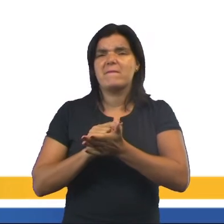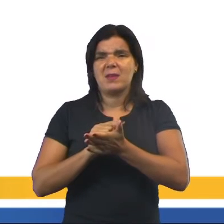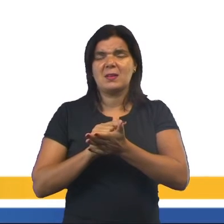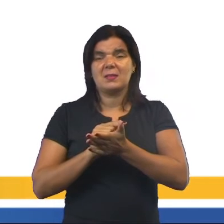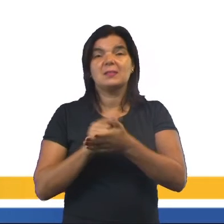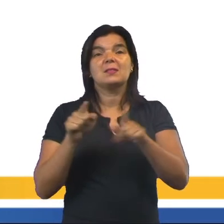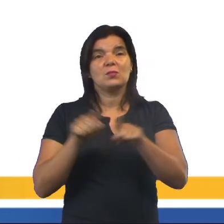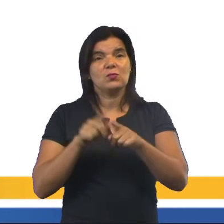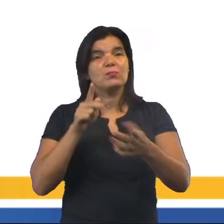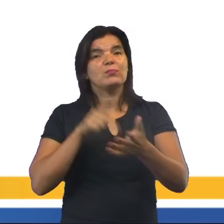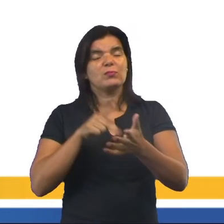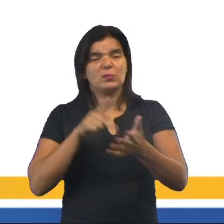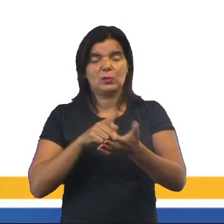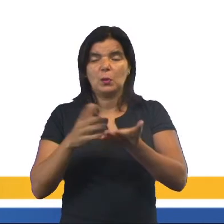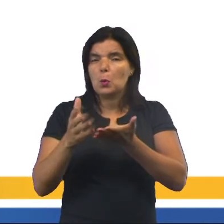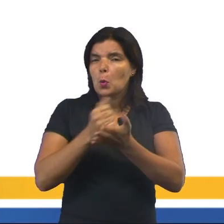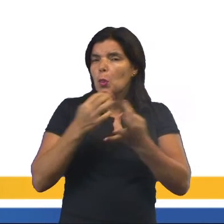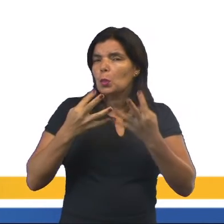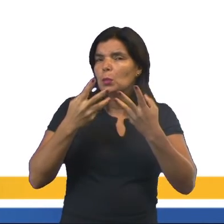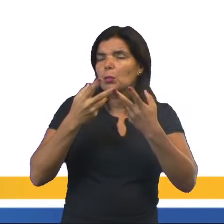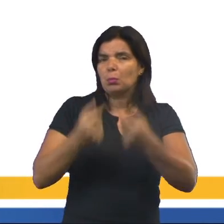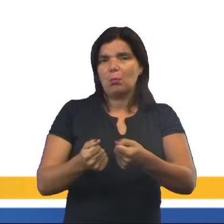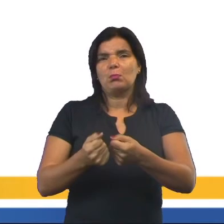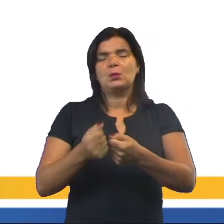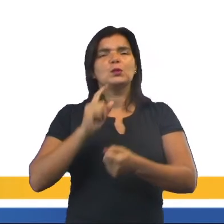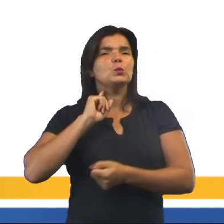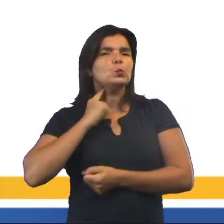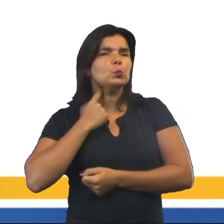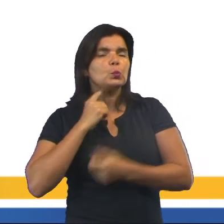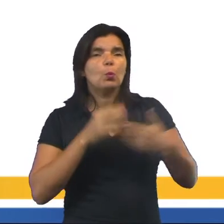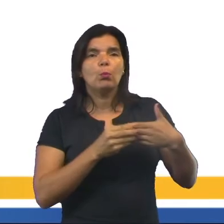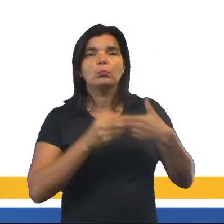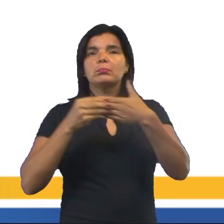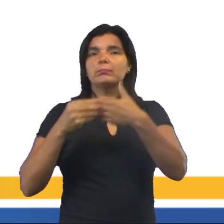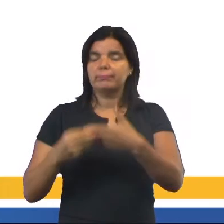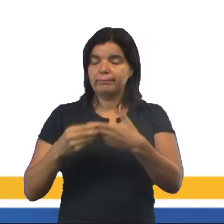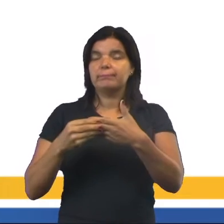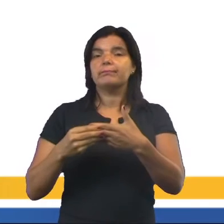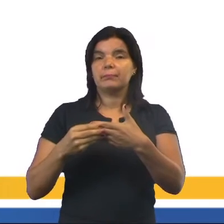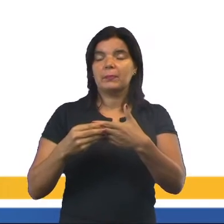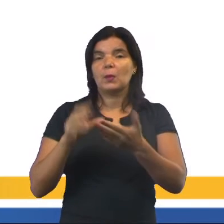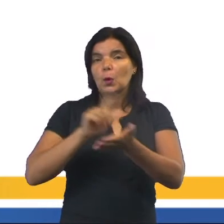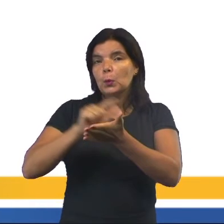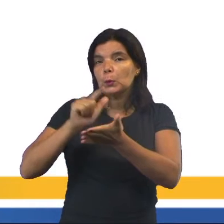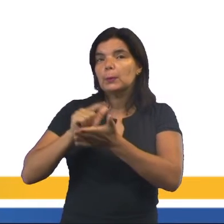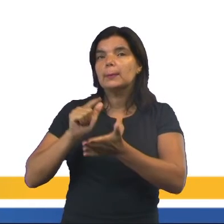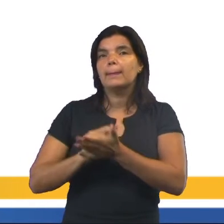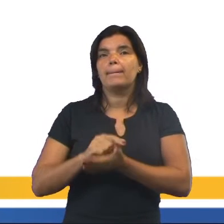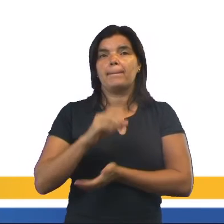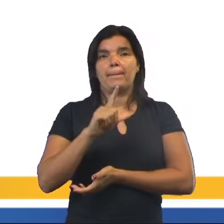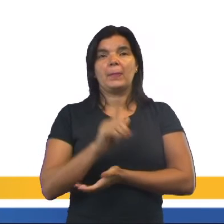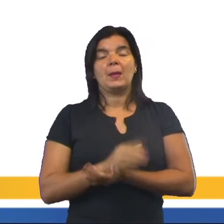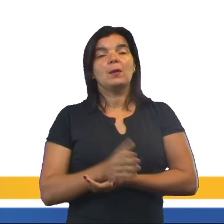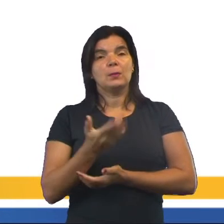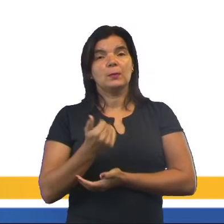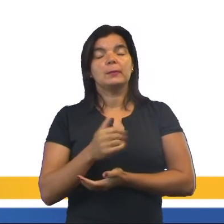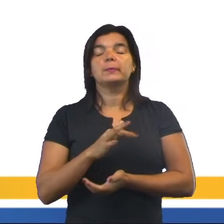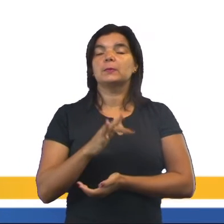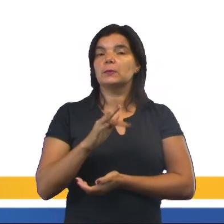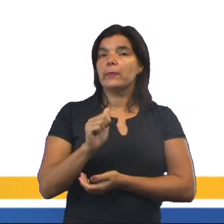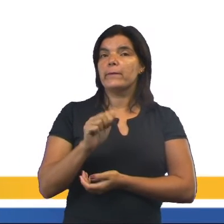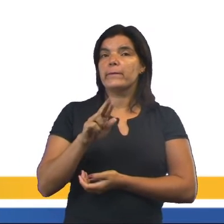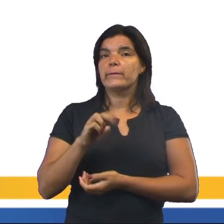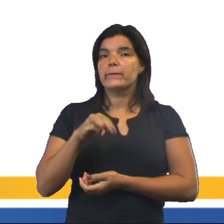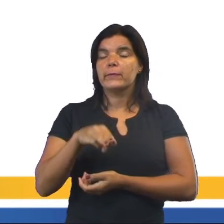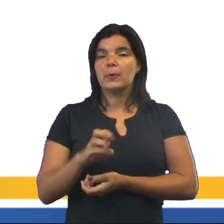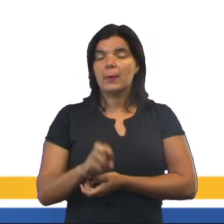privadas mesmo, eles catavam toda aquela sujeira e levavam, faziam a limpeza. Eram, né, os gang